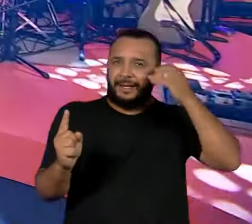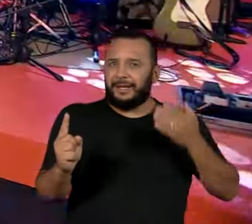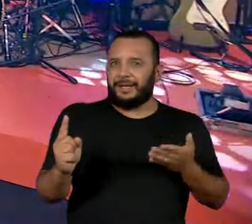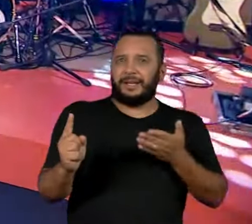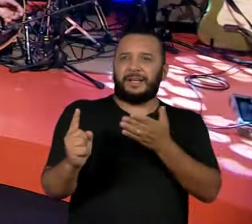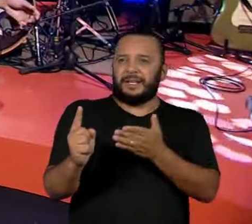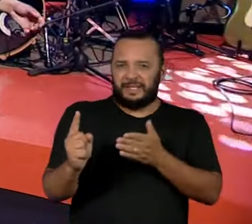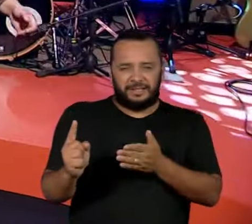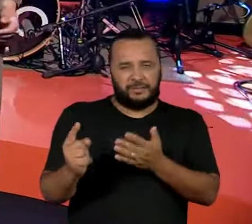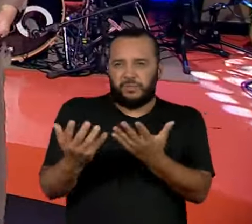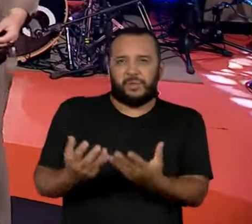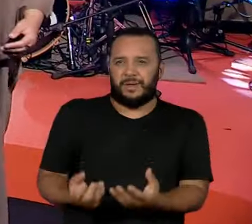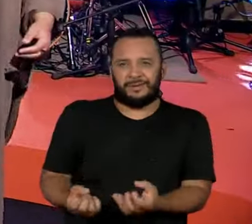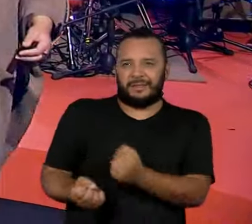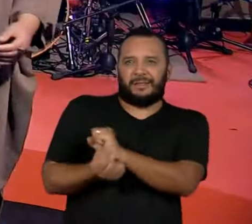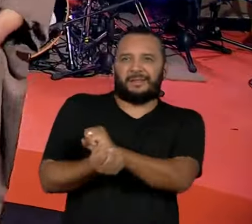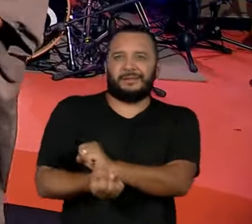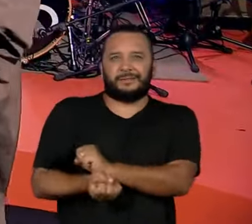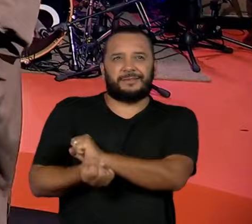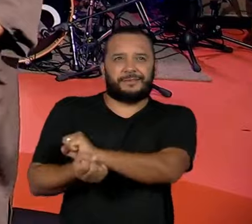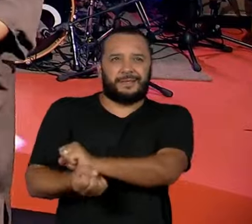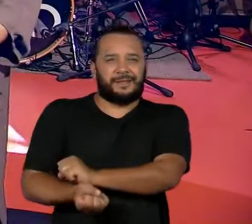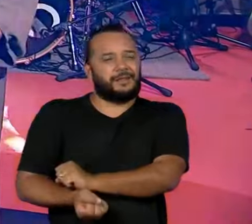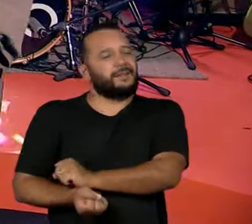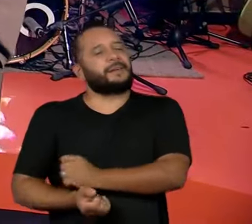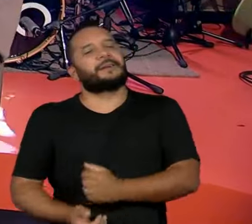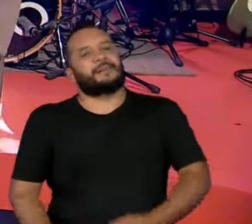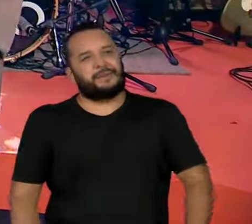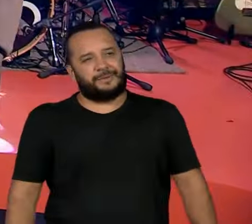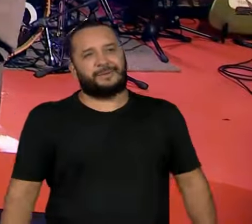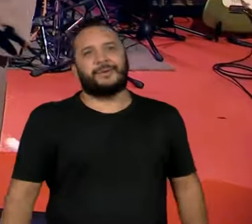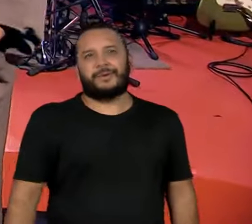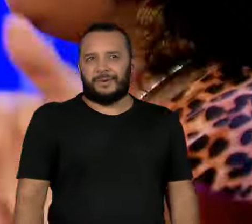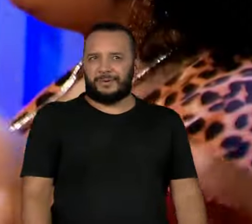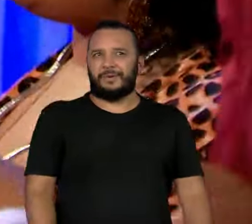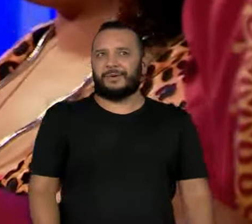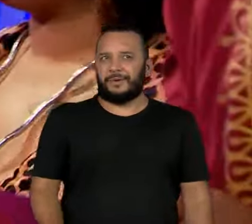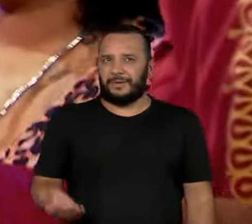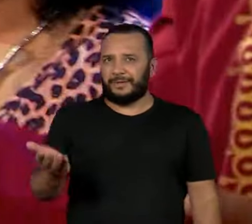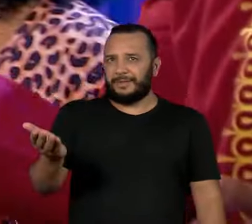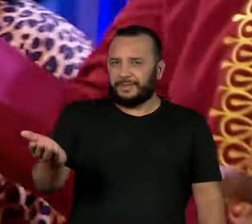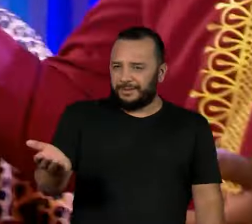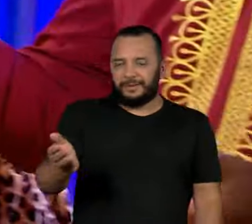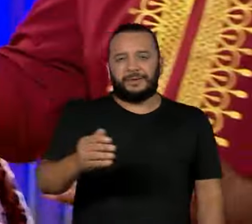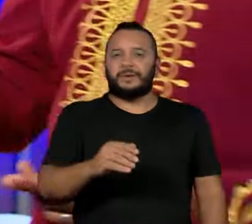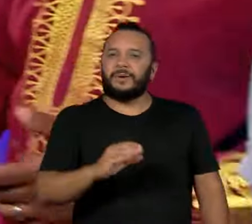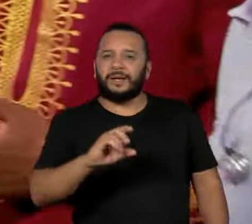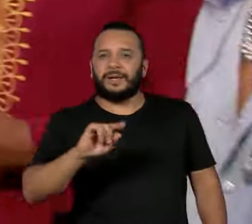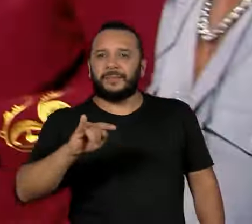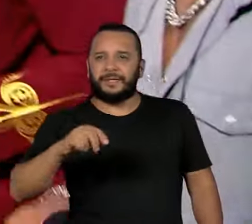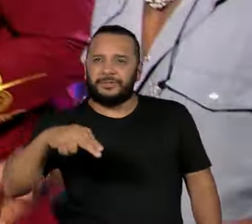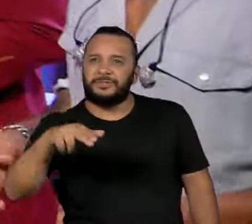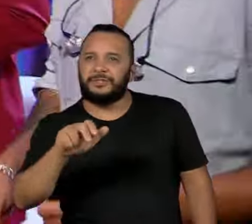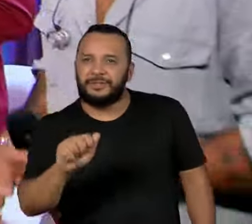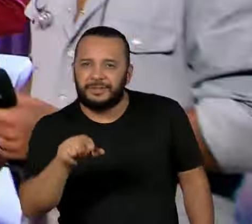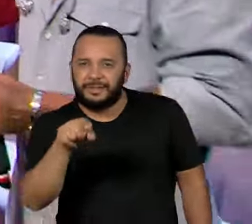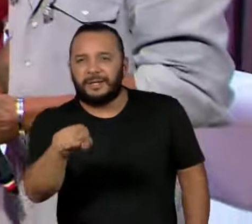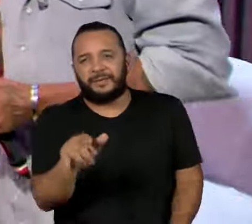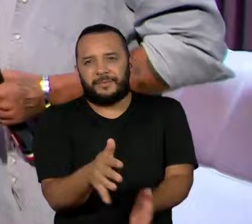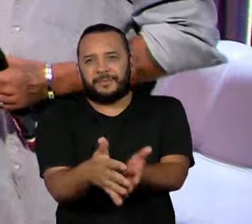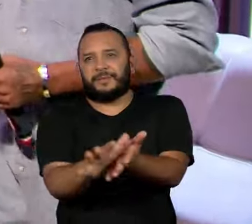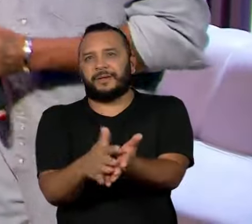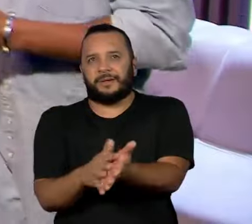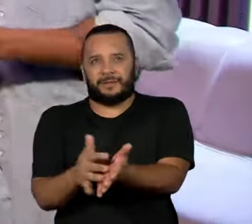deixou escravizar. Oh, oh, oh, Clementina, o pagode é